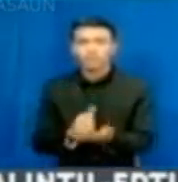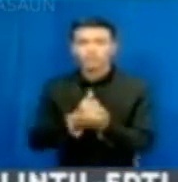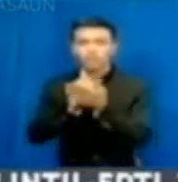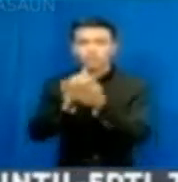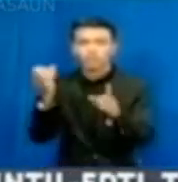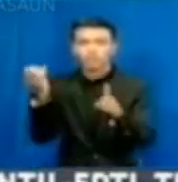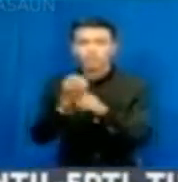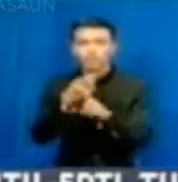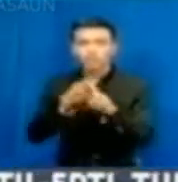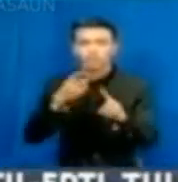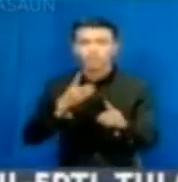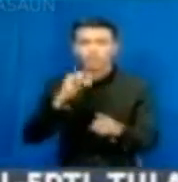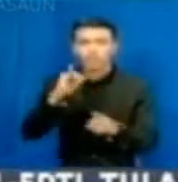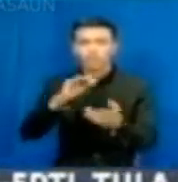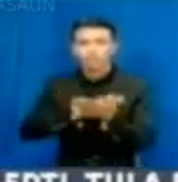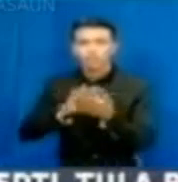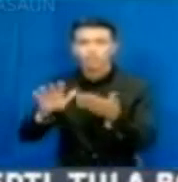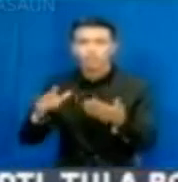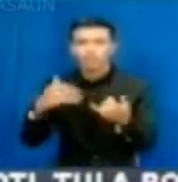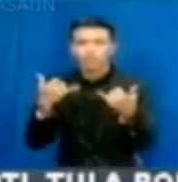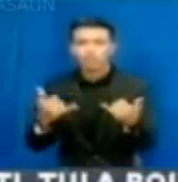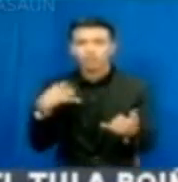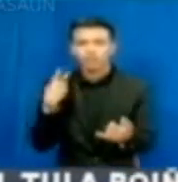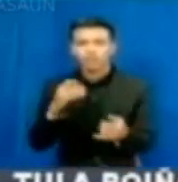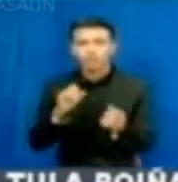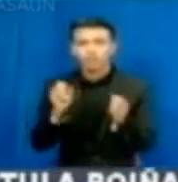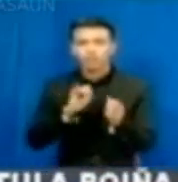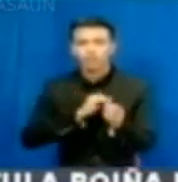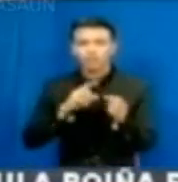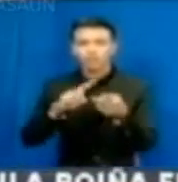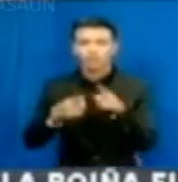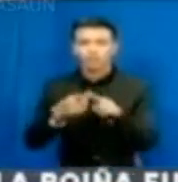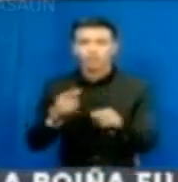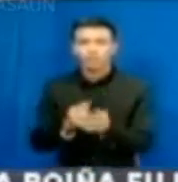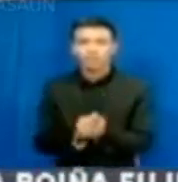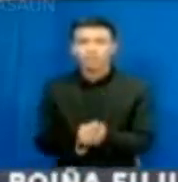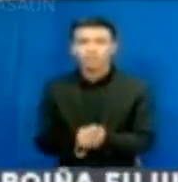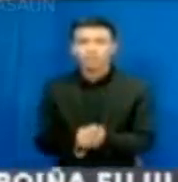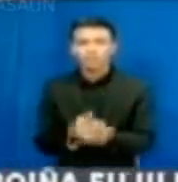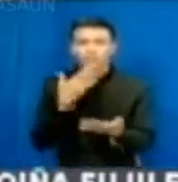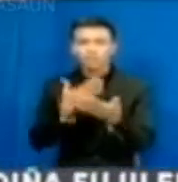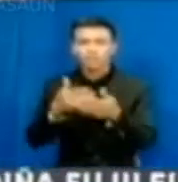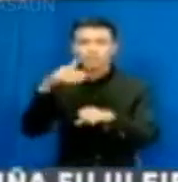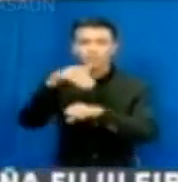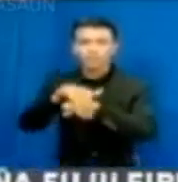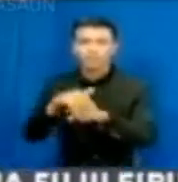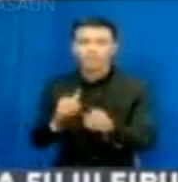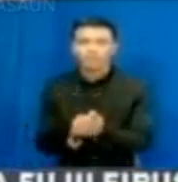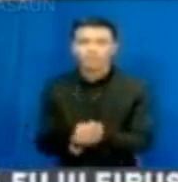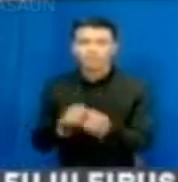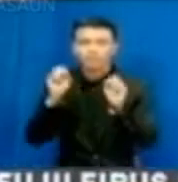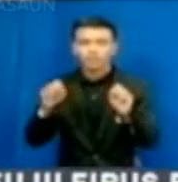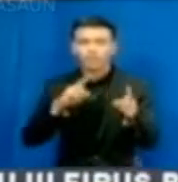ke objetivo Cidade de Dili Mais, Nebel E dadangne, ihanan a sorin Senyor Fortunato Carmona Kalandek, senyor Kalandek, senyor Sim, kalandek, senyor